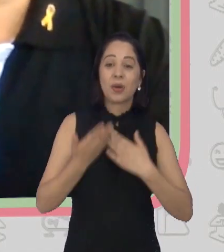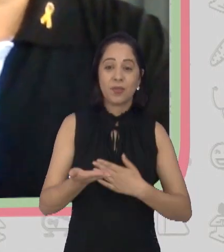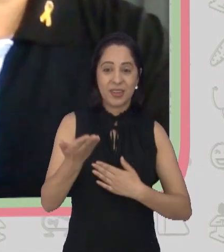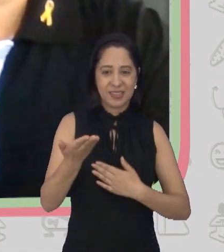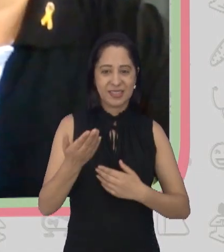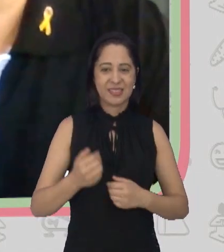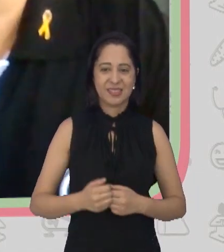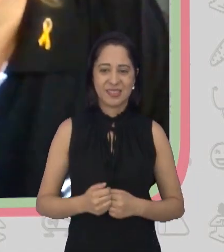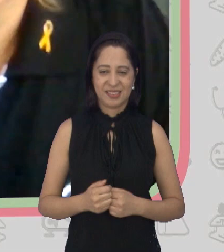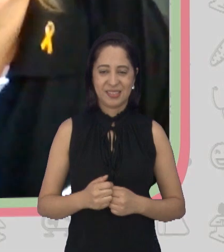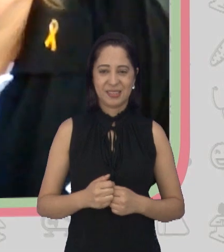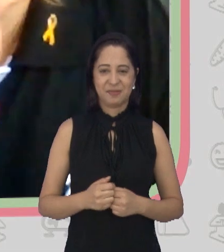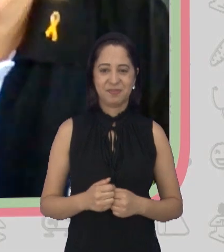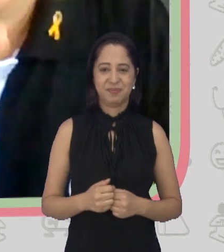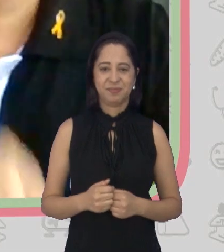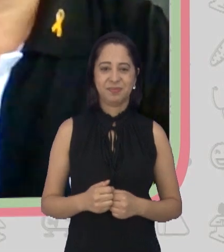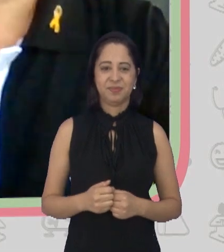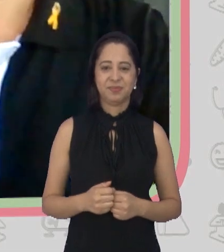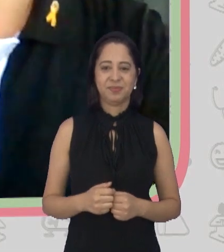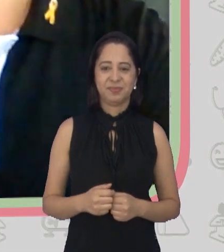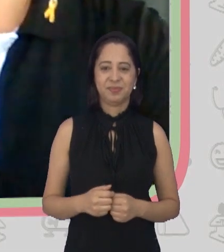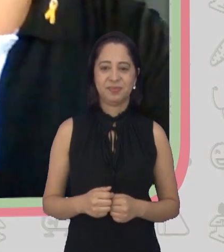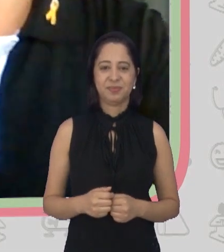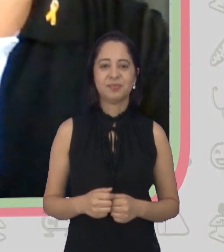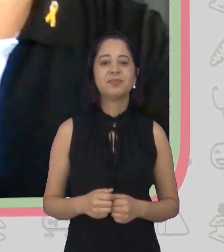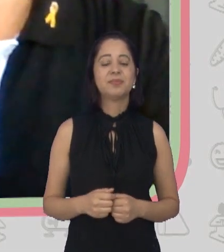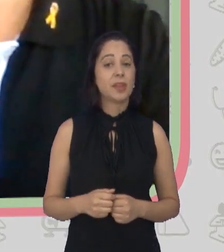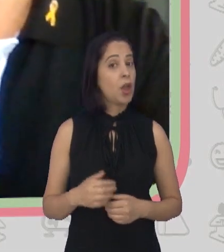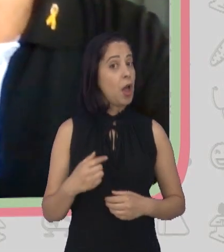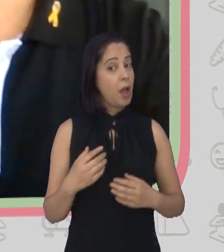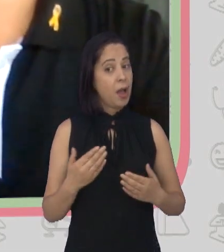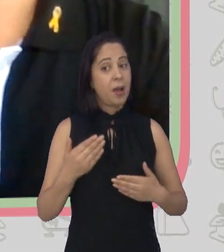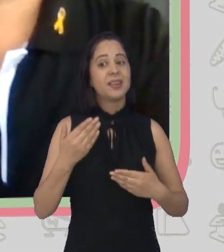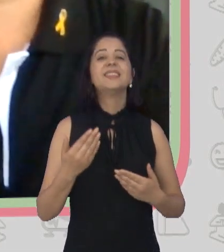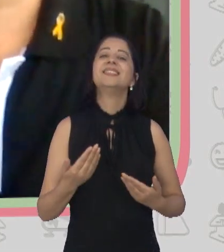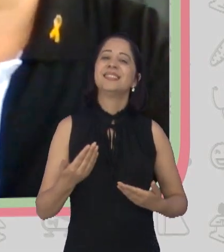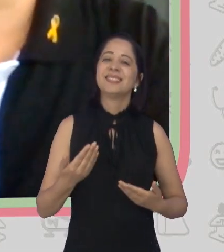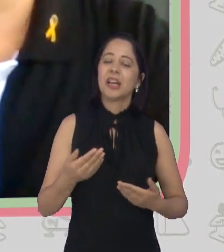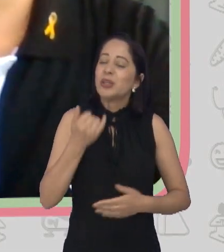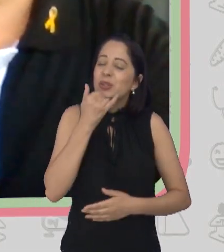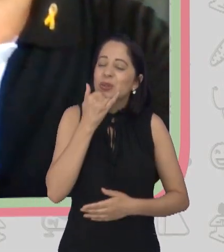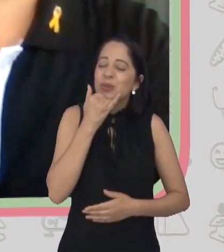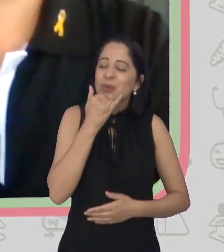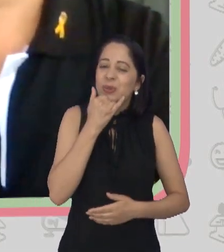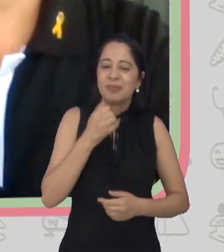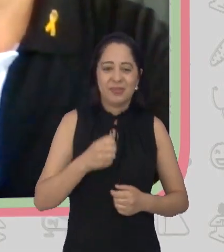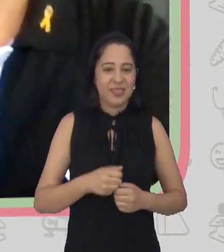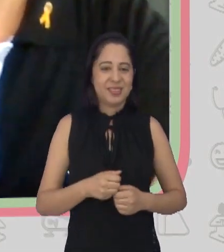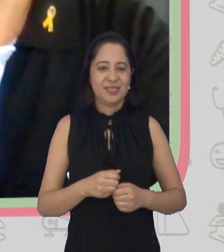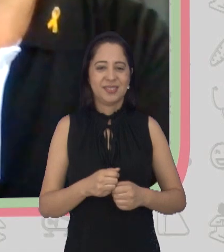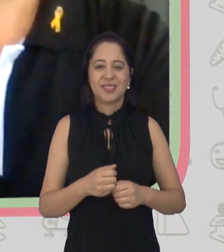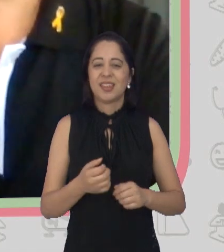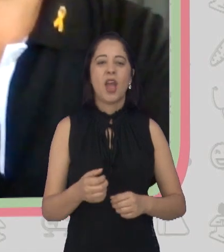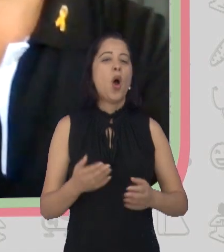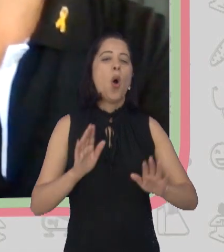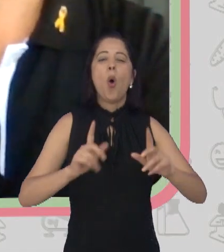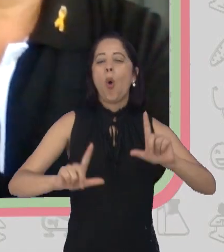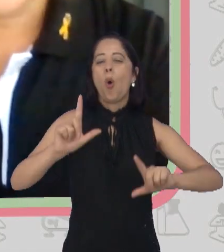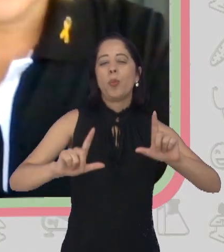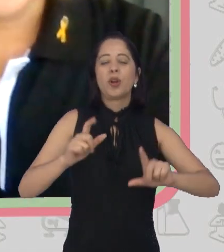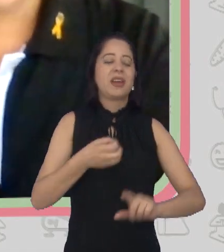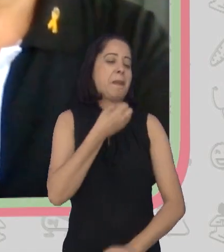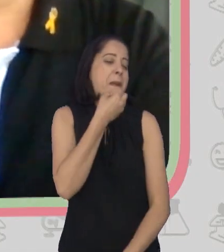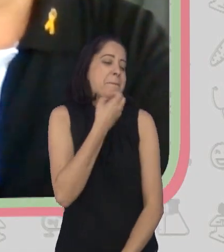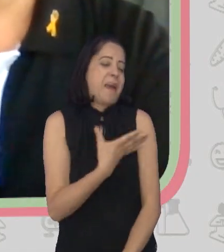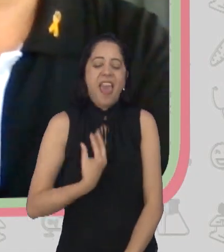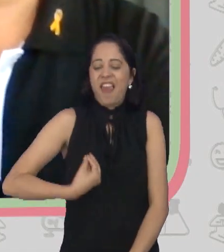Bem com a Vida. Ótimo, nós que agradecemos. De bem com você, desculpa. Imagina, de bem com você, de bem com a vida,